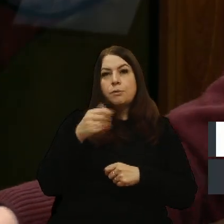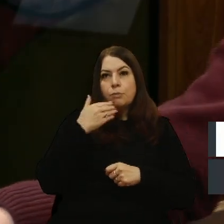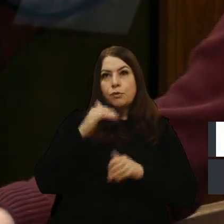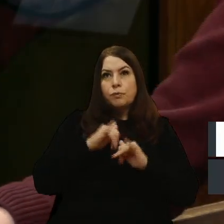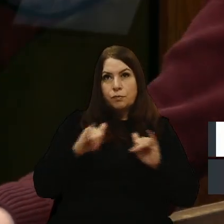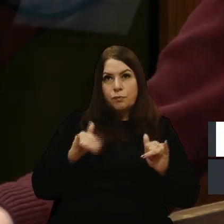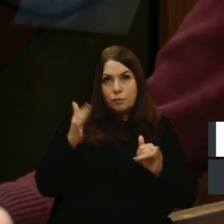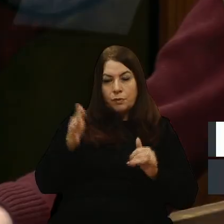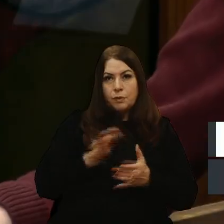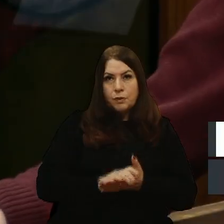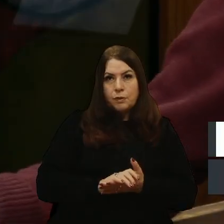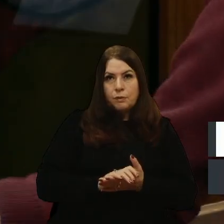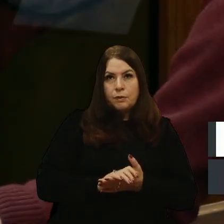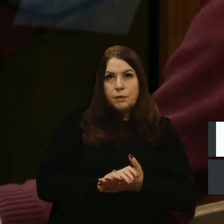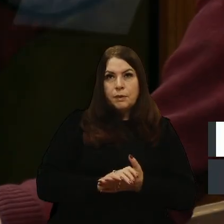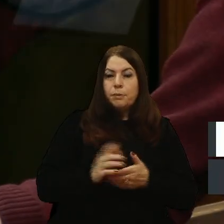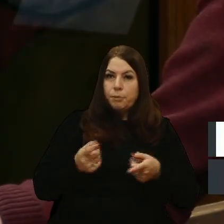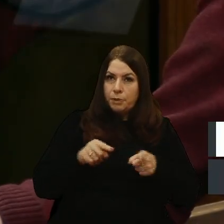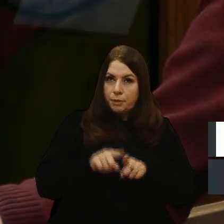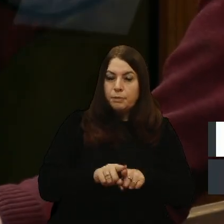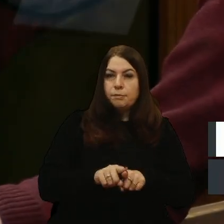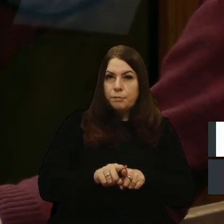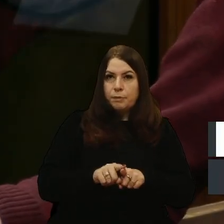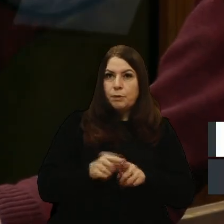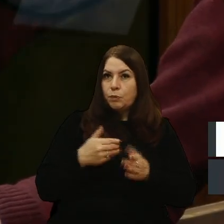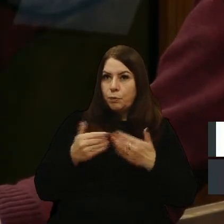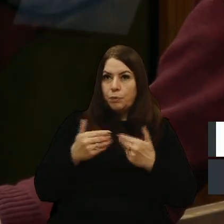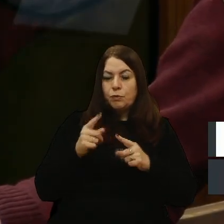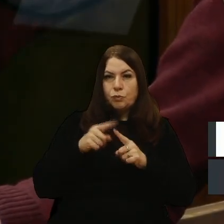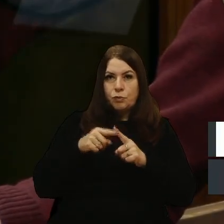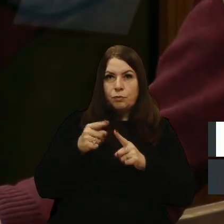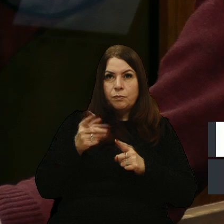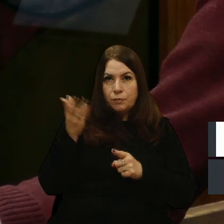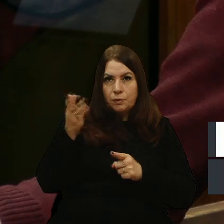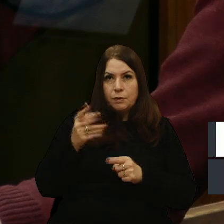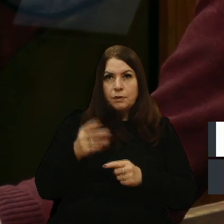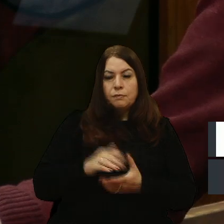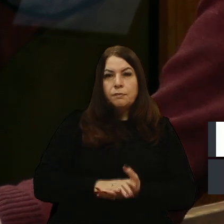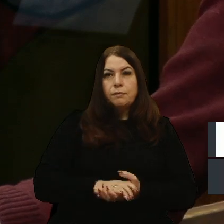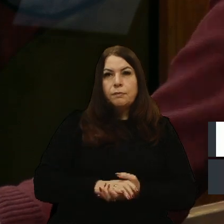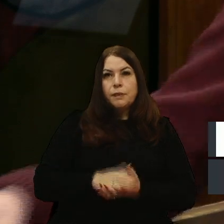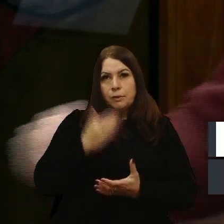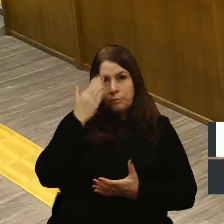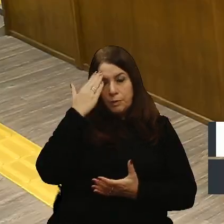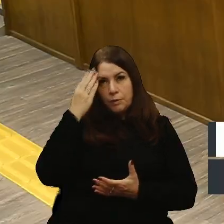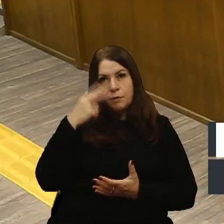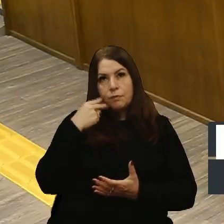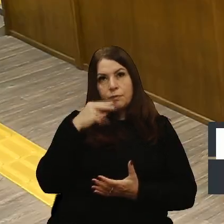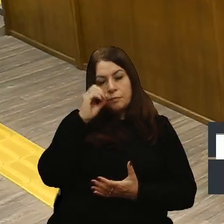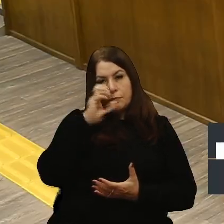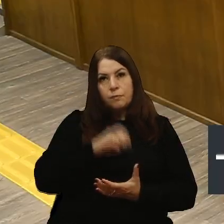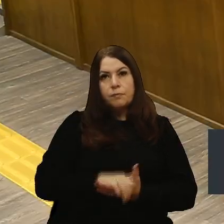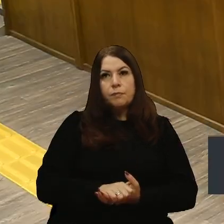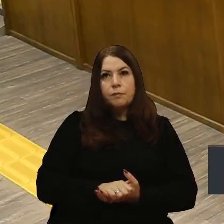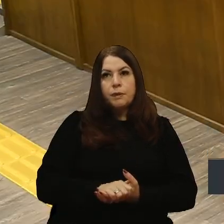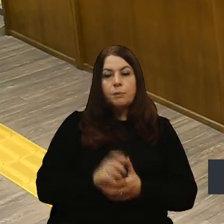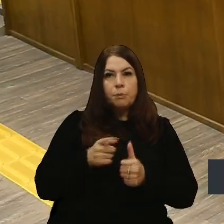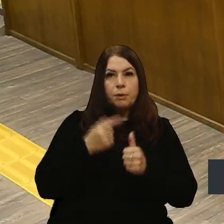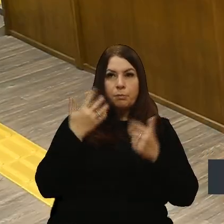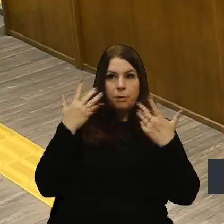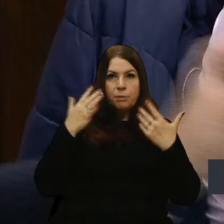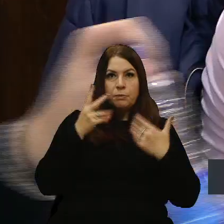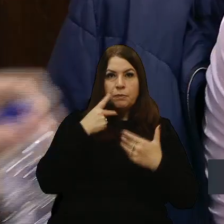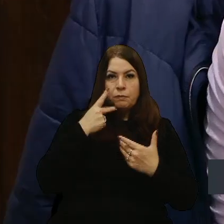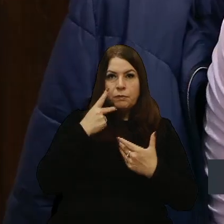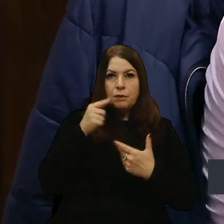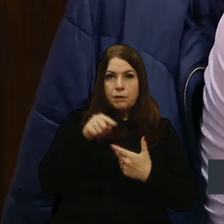de informação e eu serei parceiro para qualquer tipo de votação. Por gentileza. Obrigado, vereador Fiuza. Primeiro, parabéns pela sua